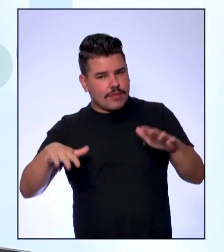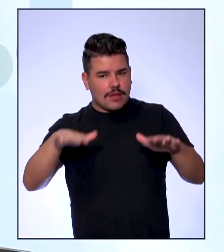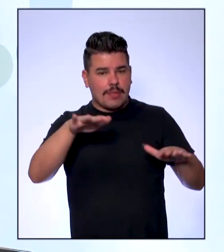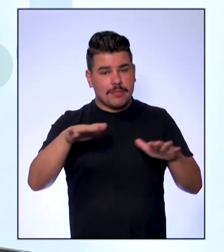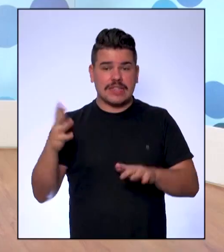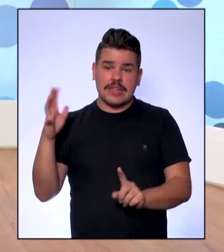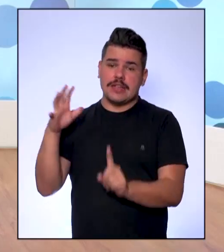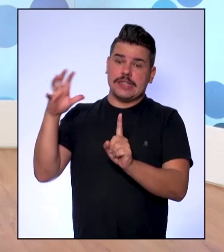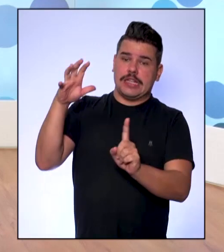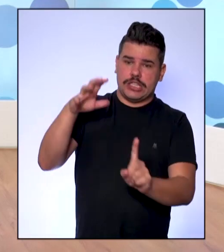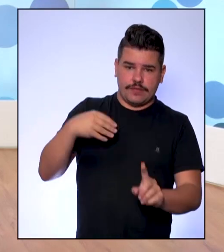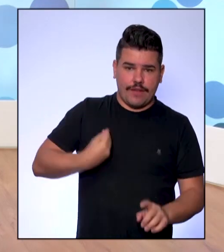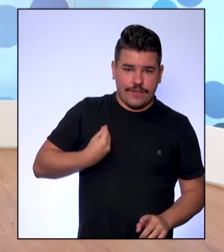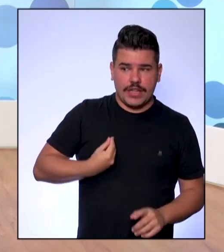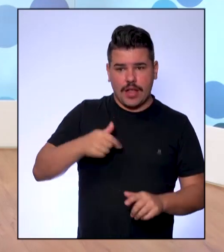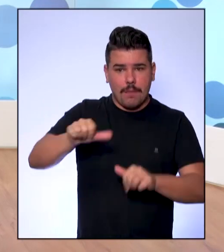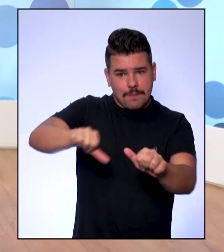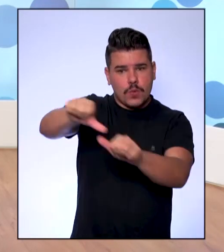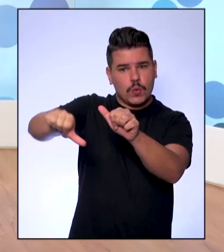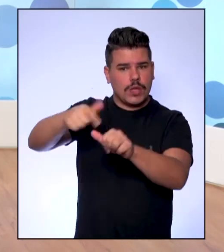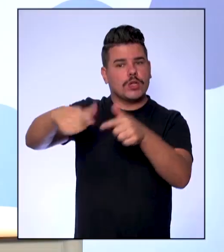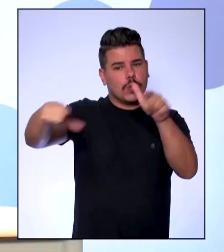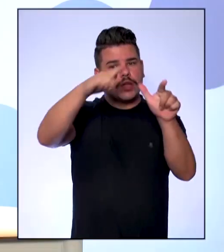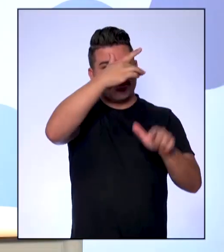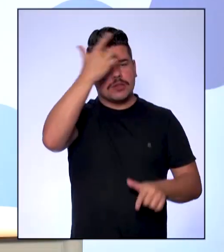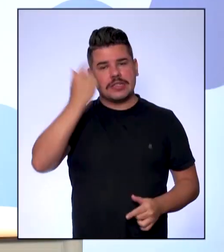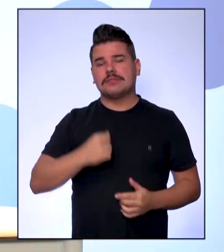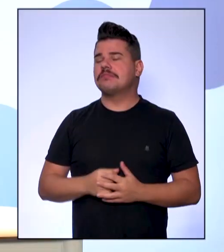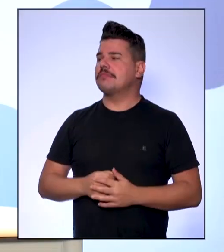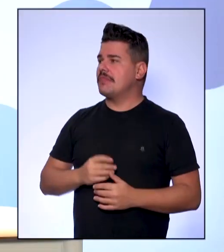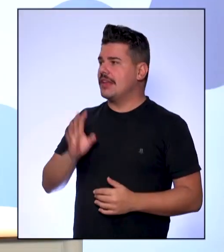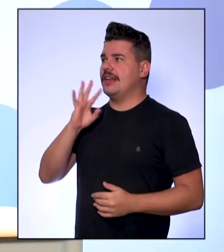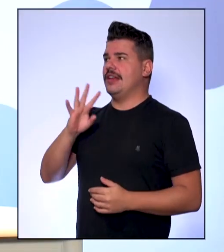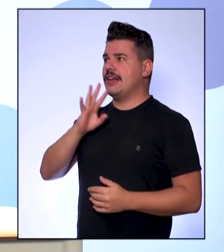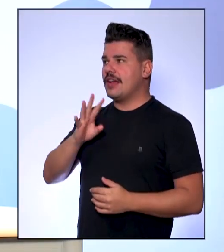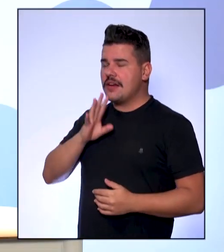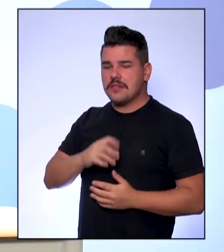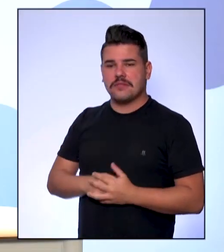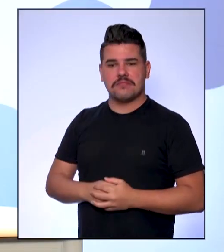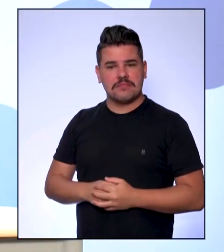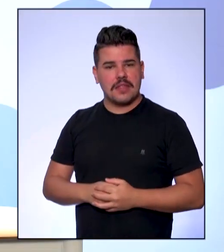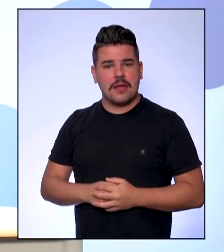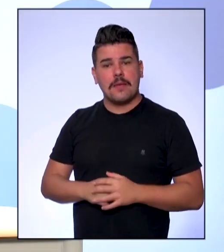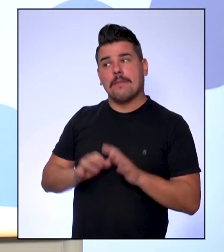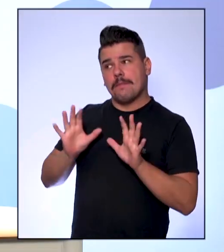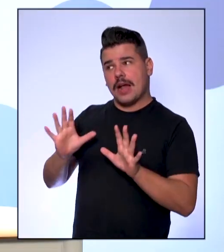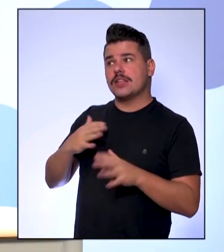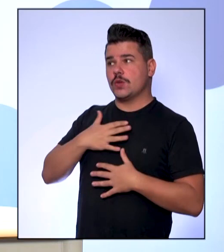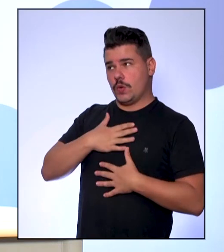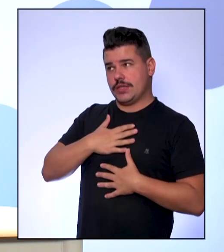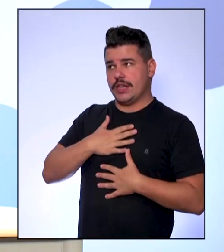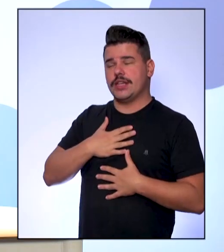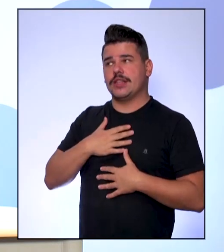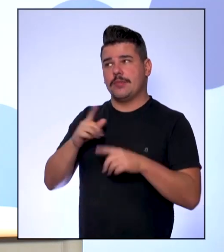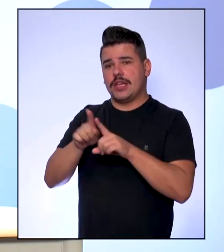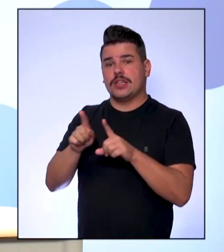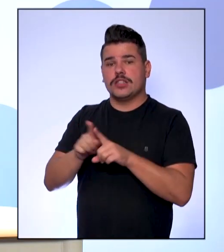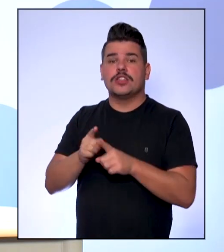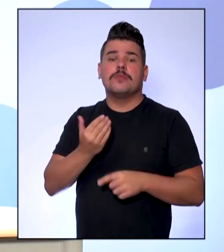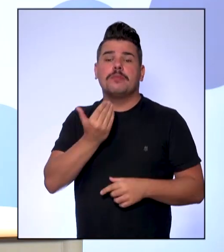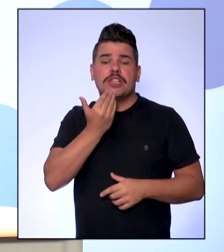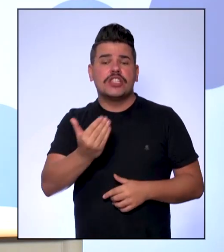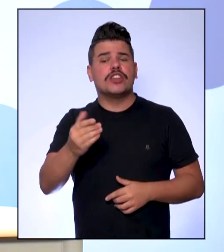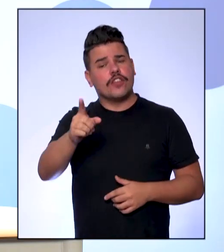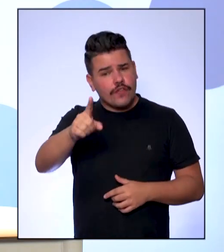pessoas. É muito legal tudo isso, mas eu gostaria de ressaltar e pedir para